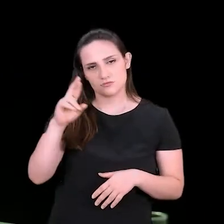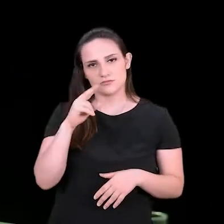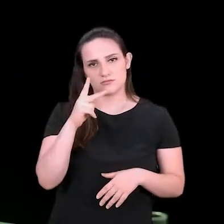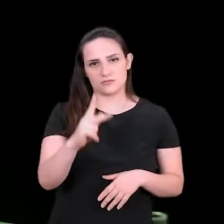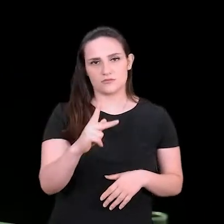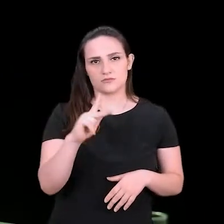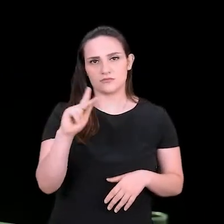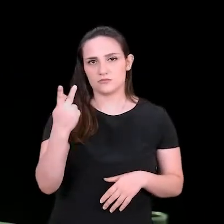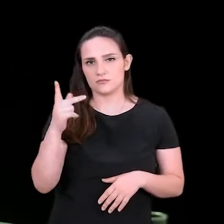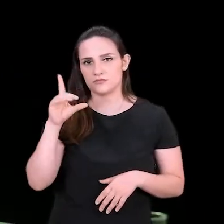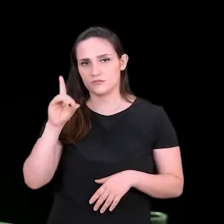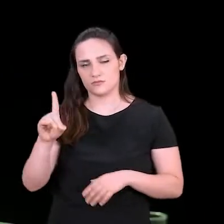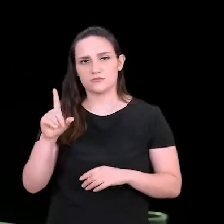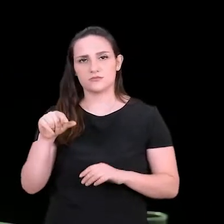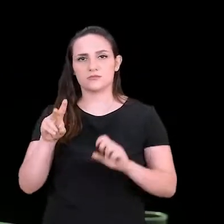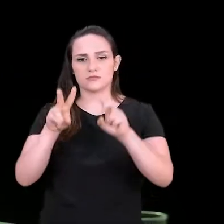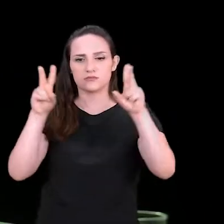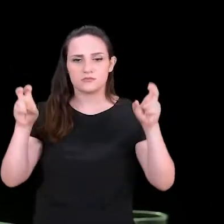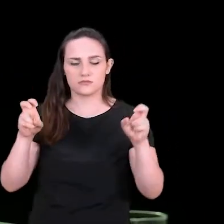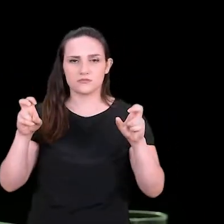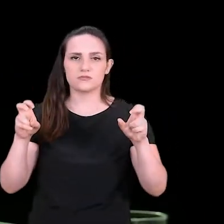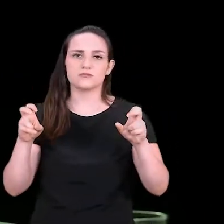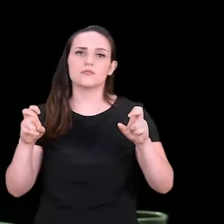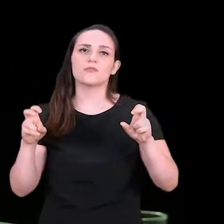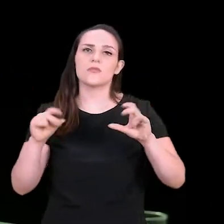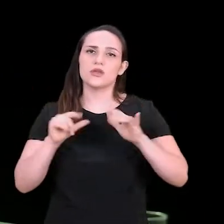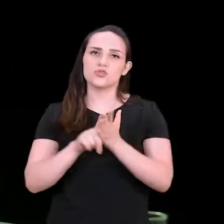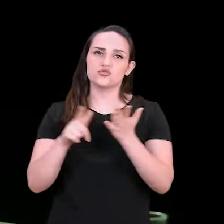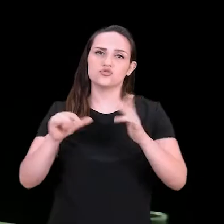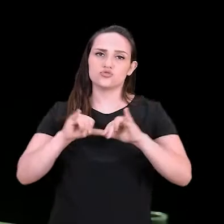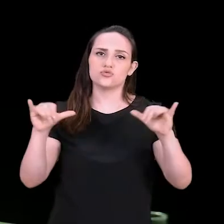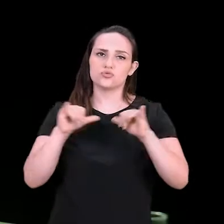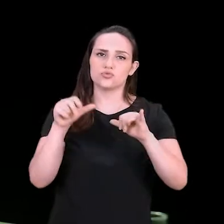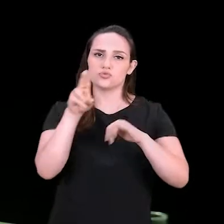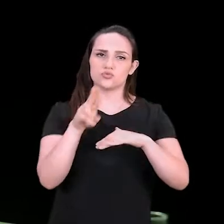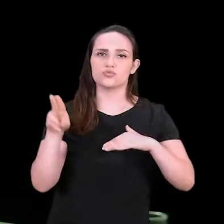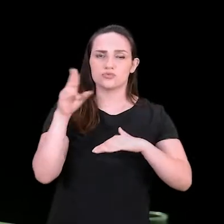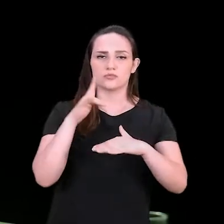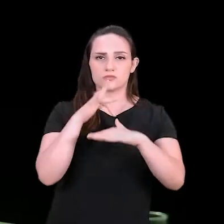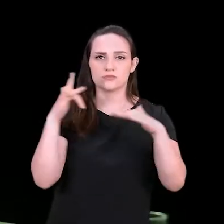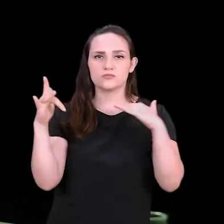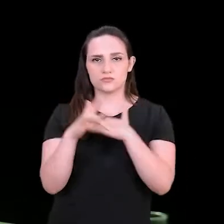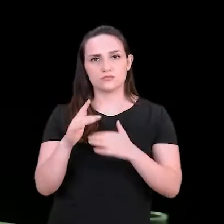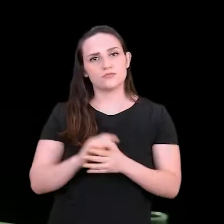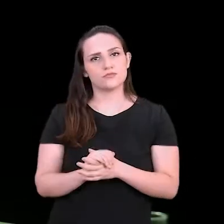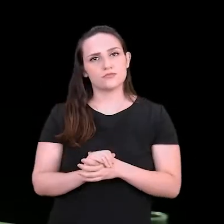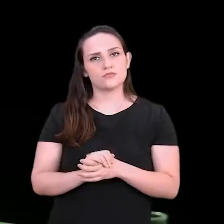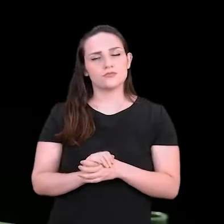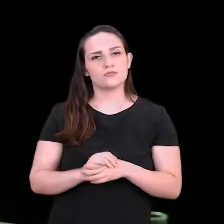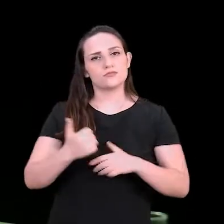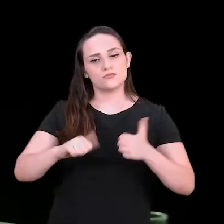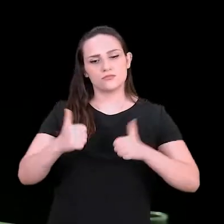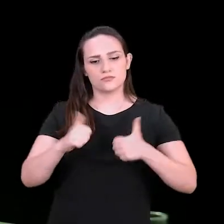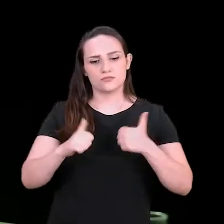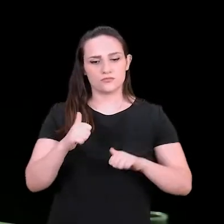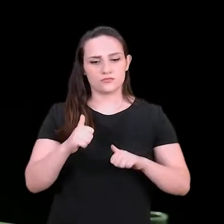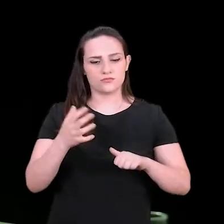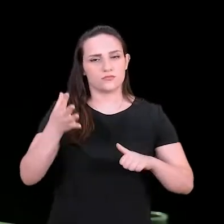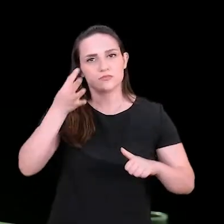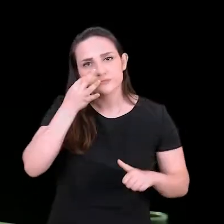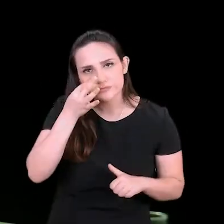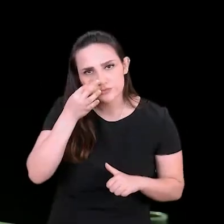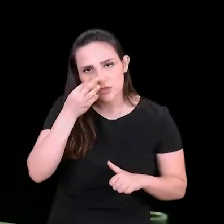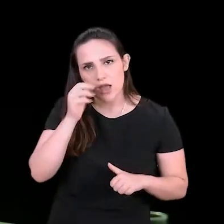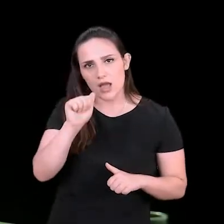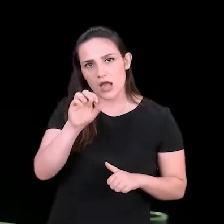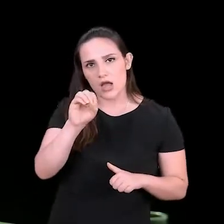hoje é, olha só, Conteúdos jornalísticos nas redes sociais, análise das transmissões